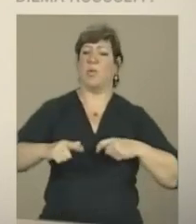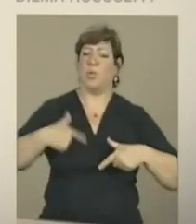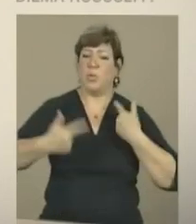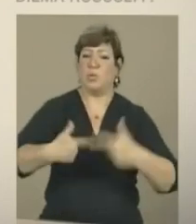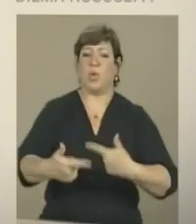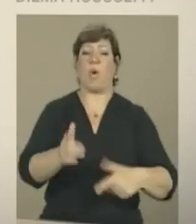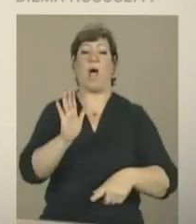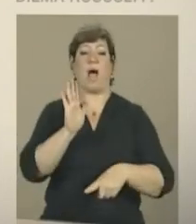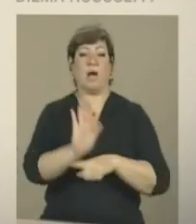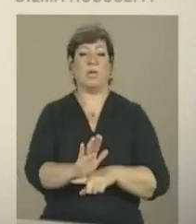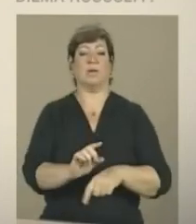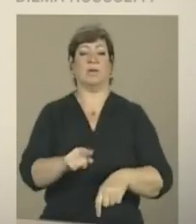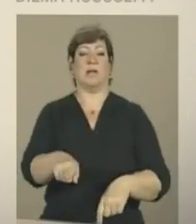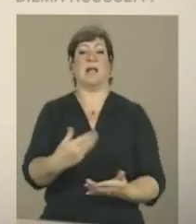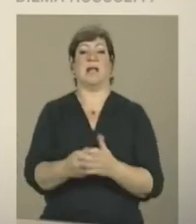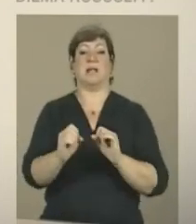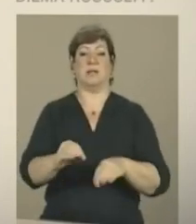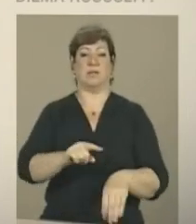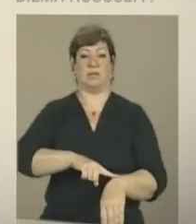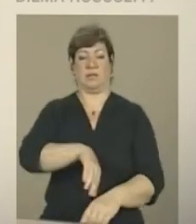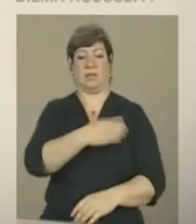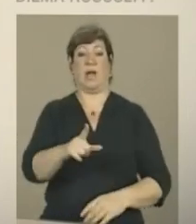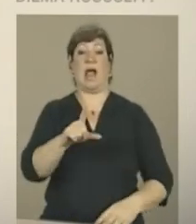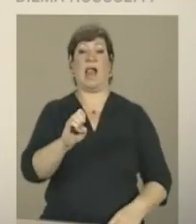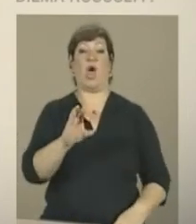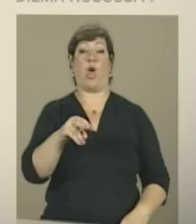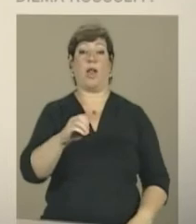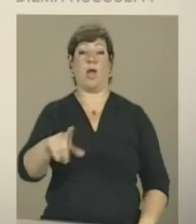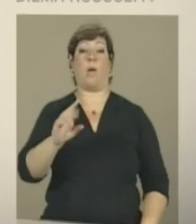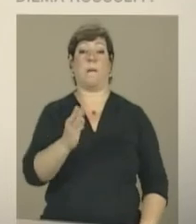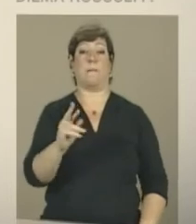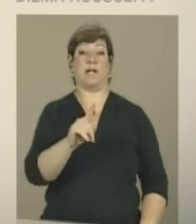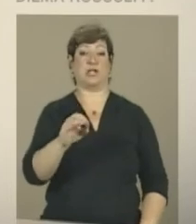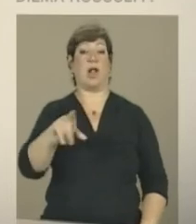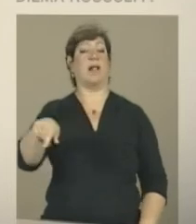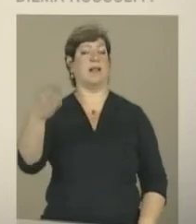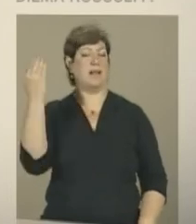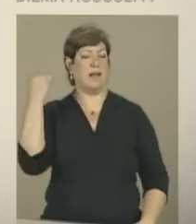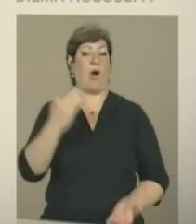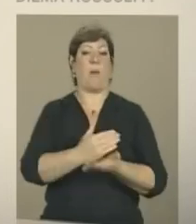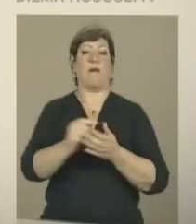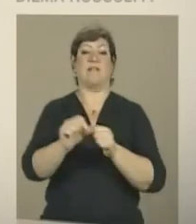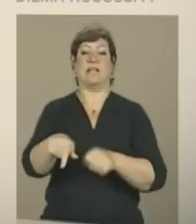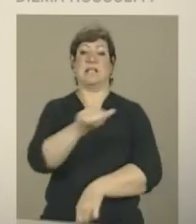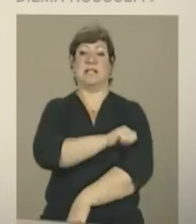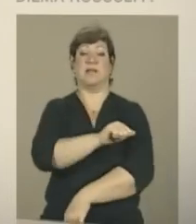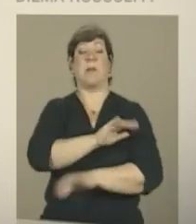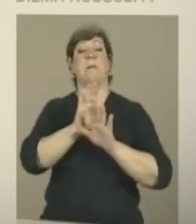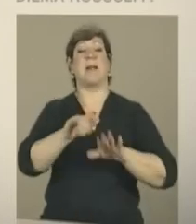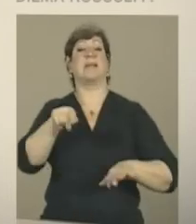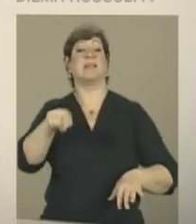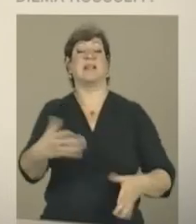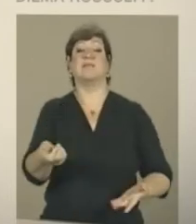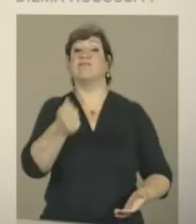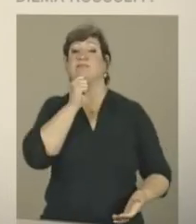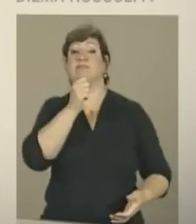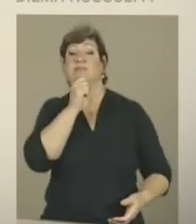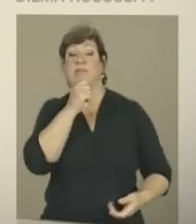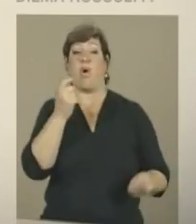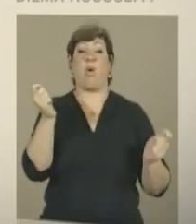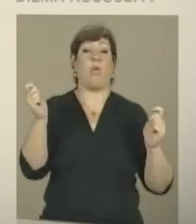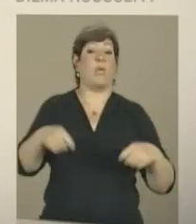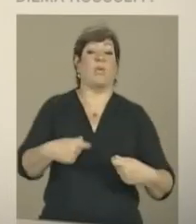pela educação em tempo integral o Leonel Brizola que começou a fazer isso no rio mas não teve condições